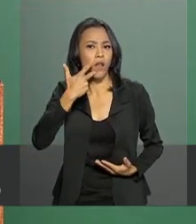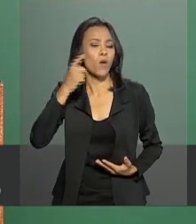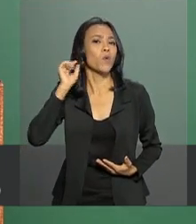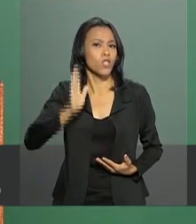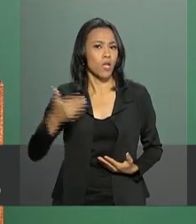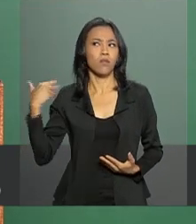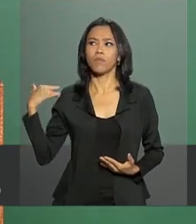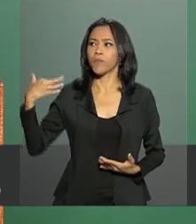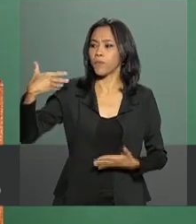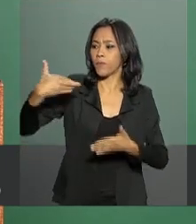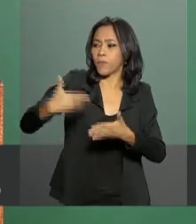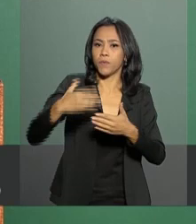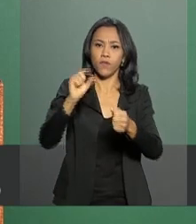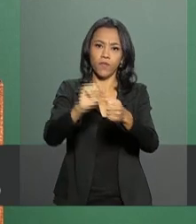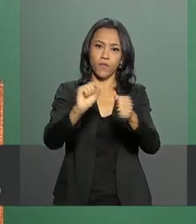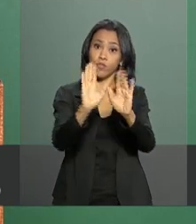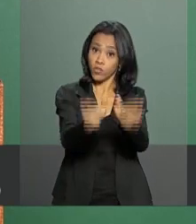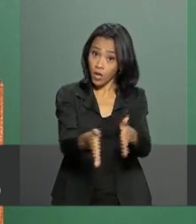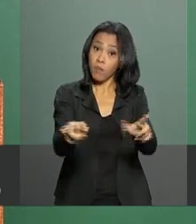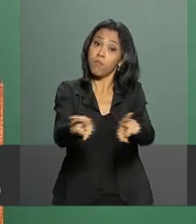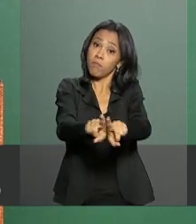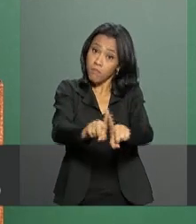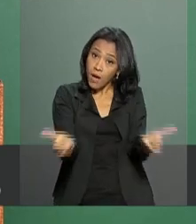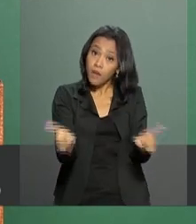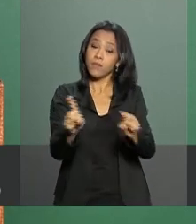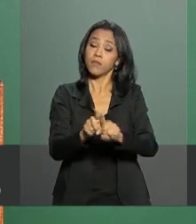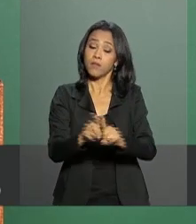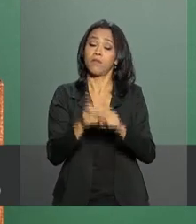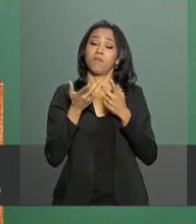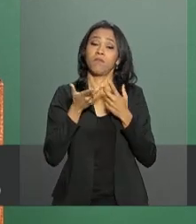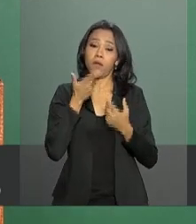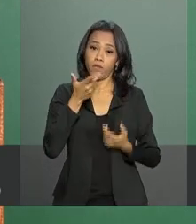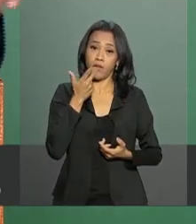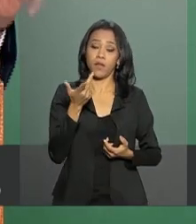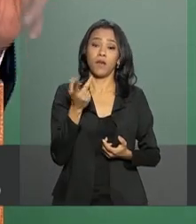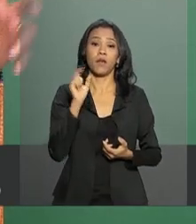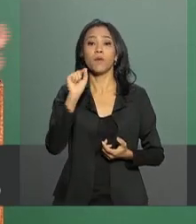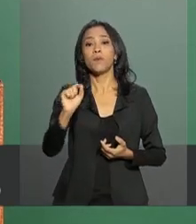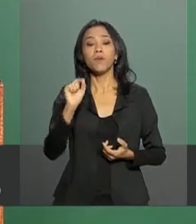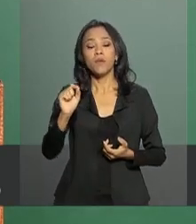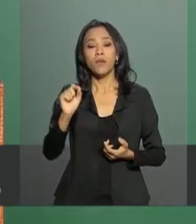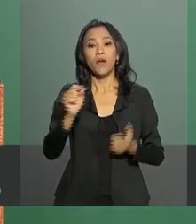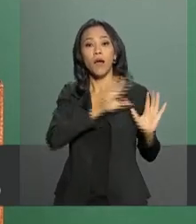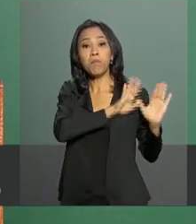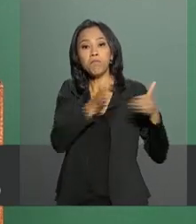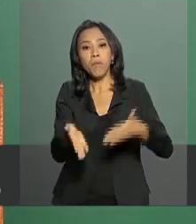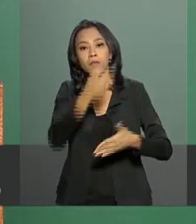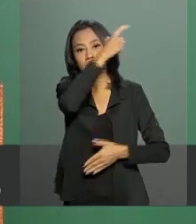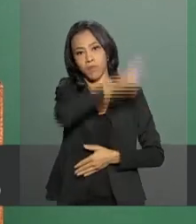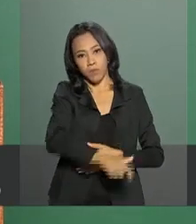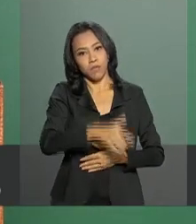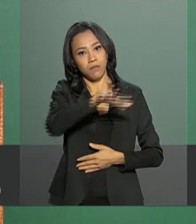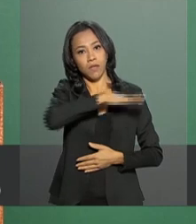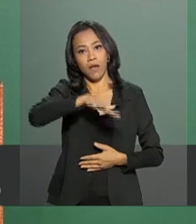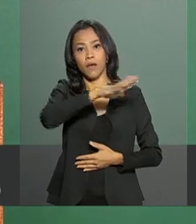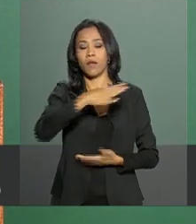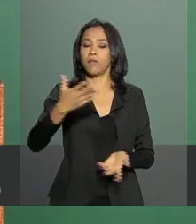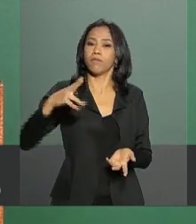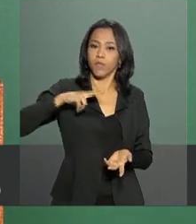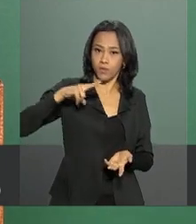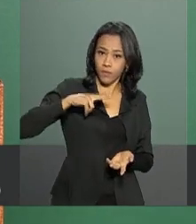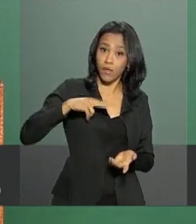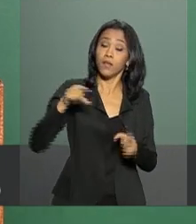sendo feito mas também para revelar a presença de digamos no setor privado no setor educacional